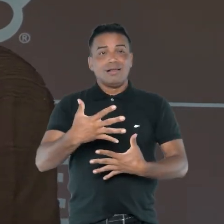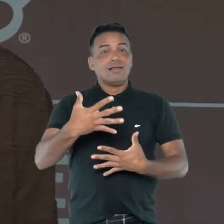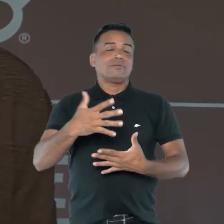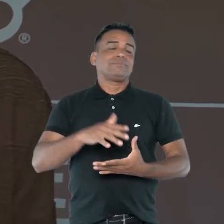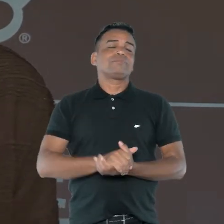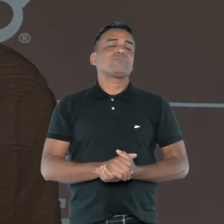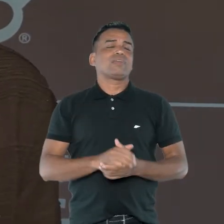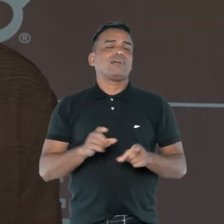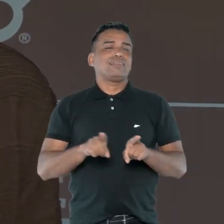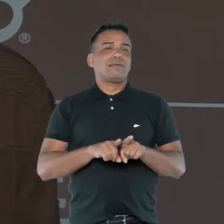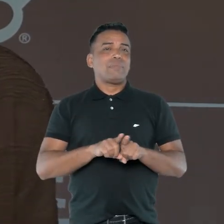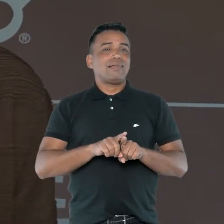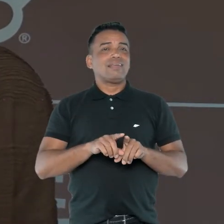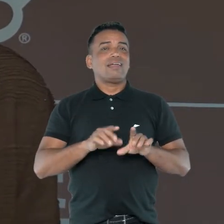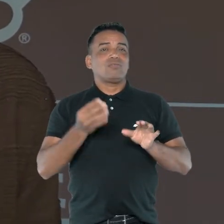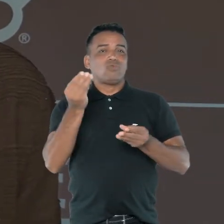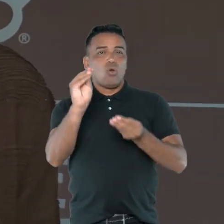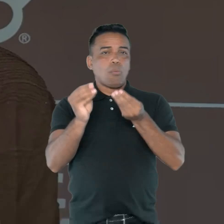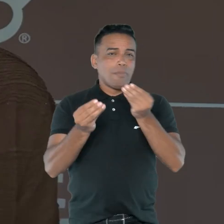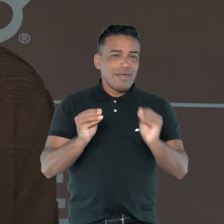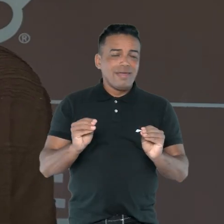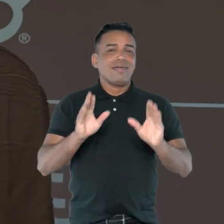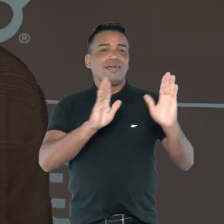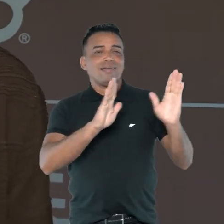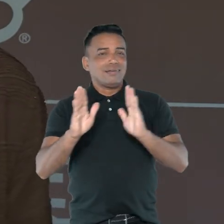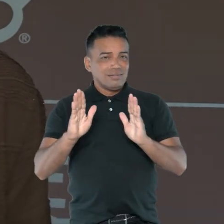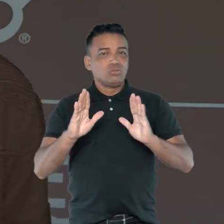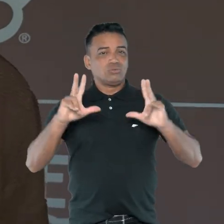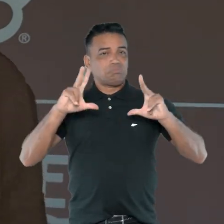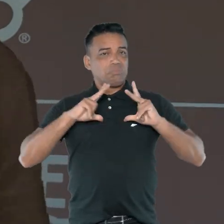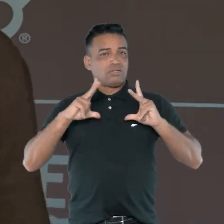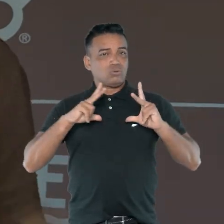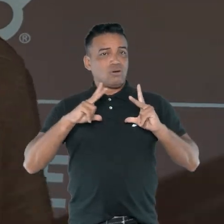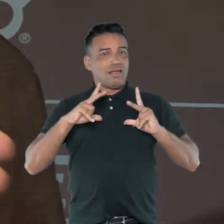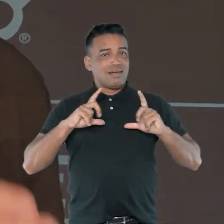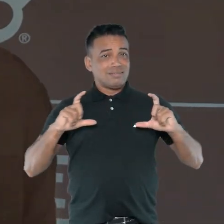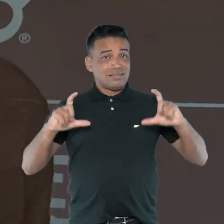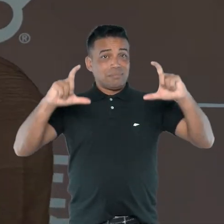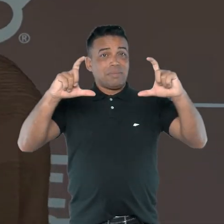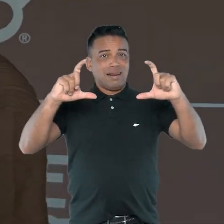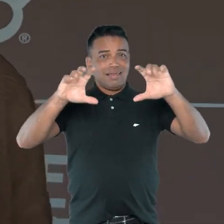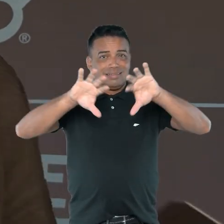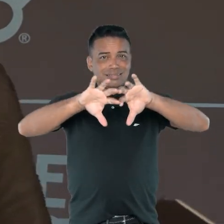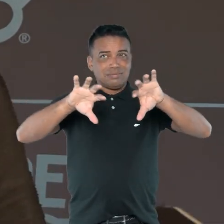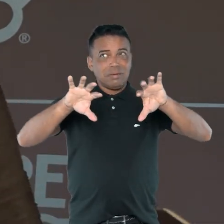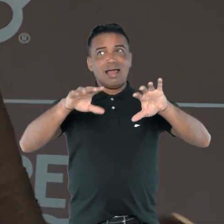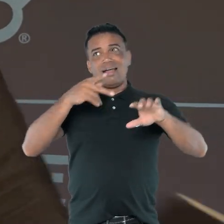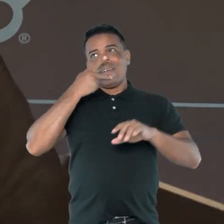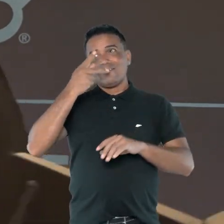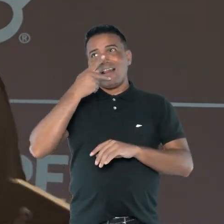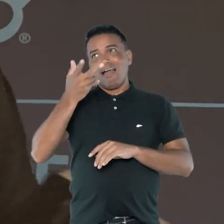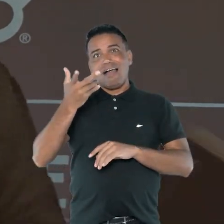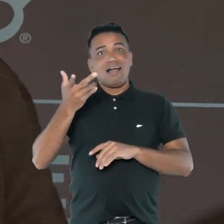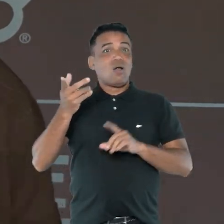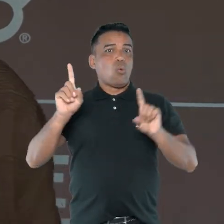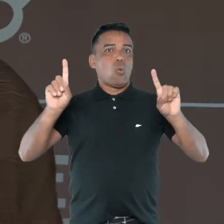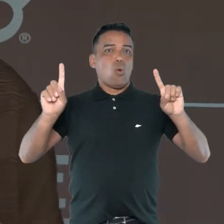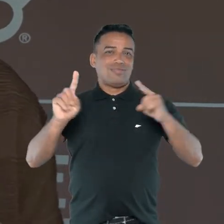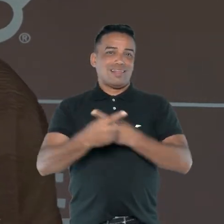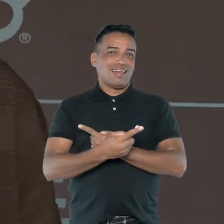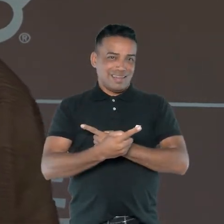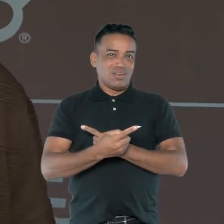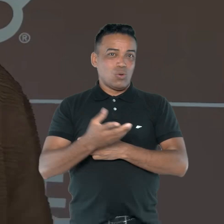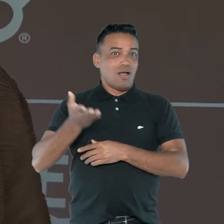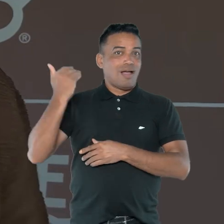comentar, e você traz a partes muito particulares em diversos momentos, naturalmente entre parênteses, para desdizer aquilo que foi